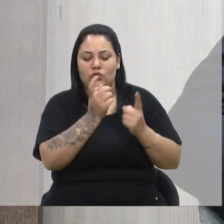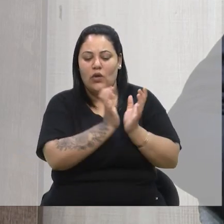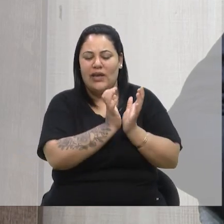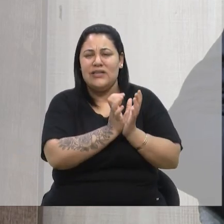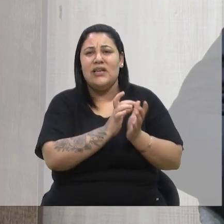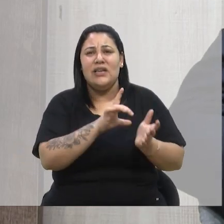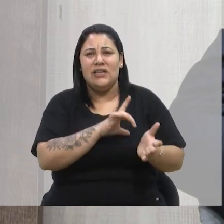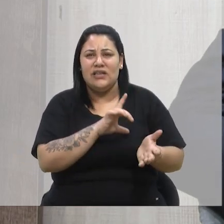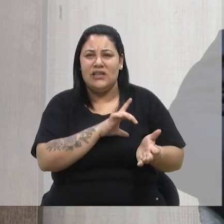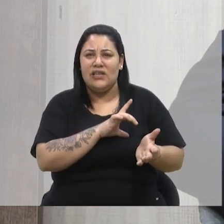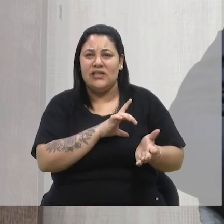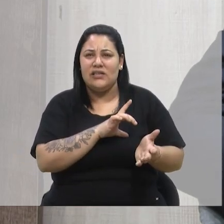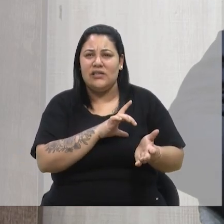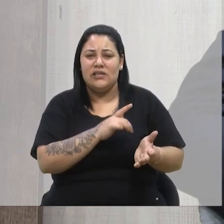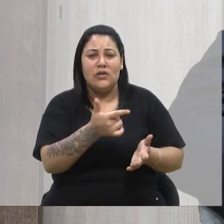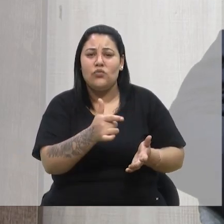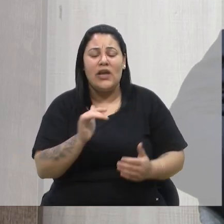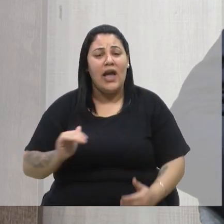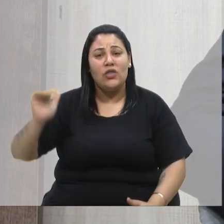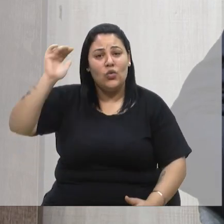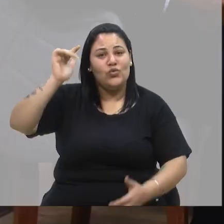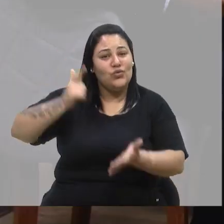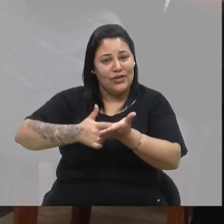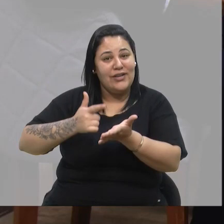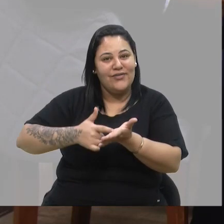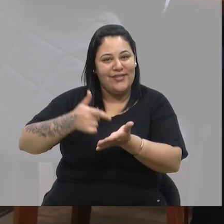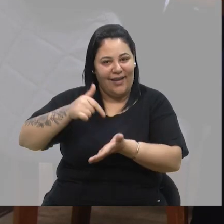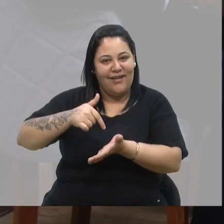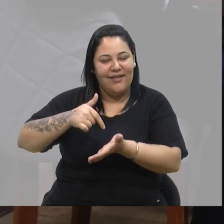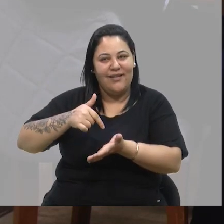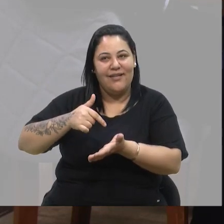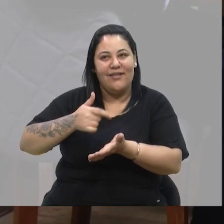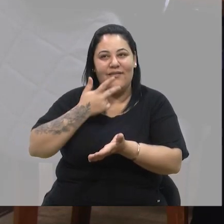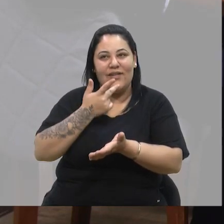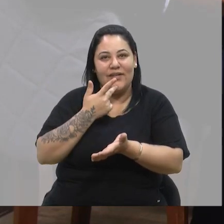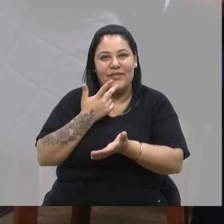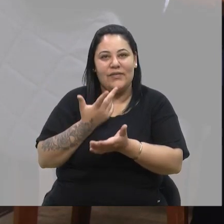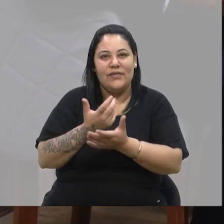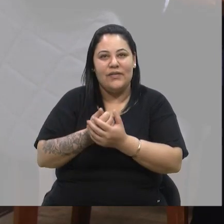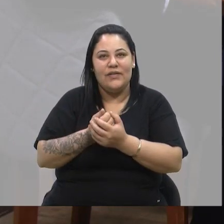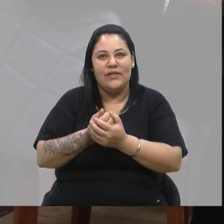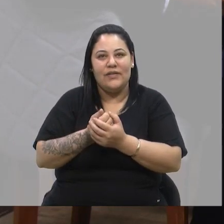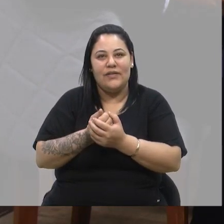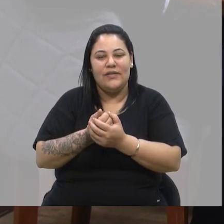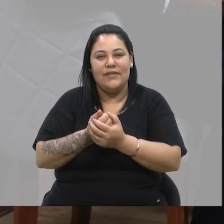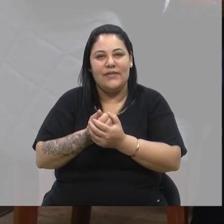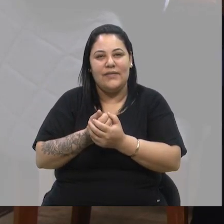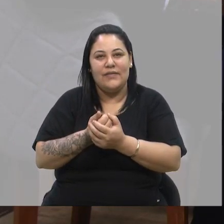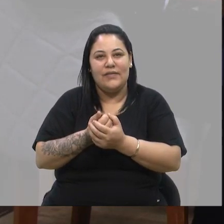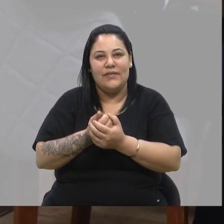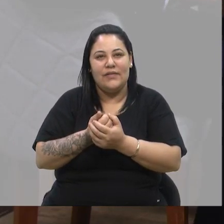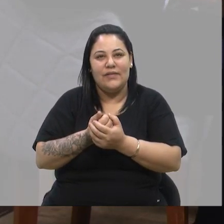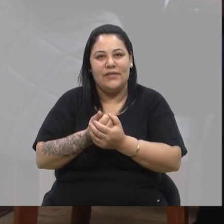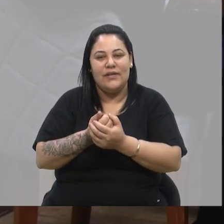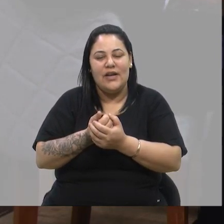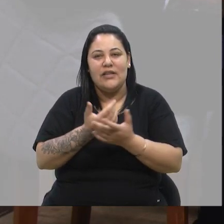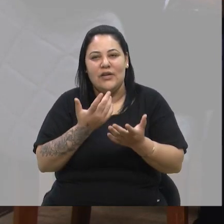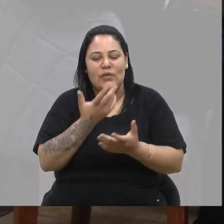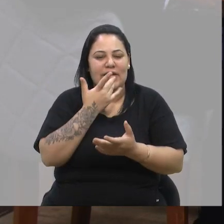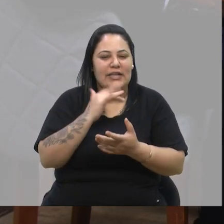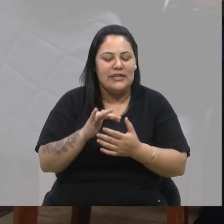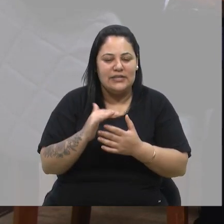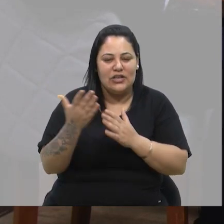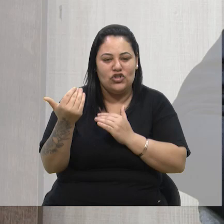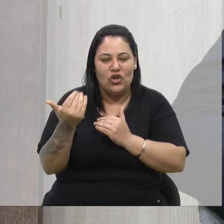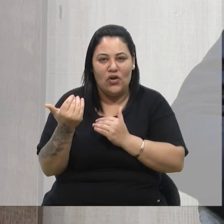uma ausência significativa aqui, nós não temos adultos mediando esse processo. E, via de regra, sobretudo